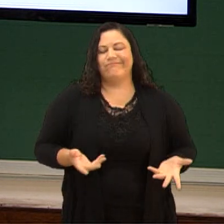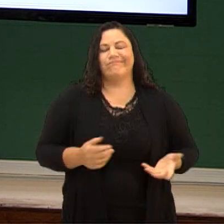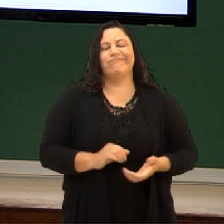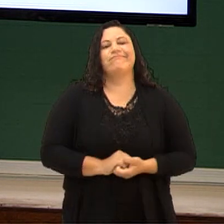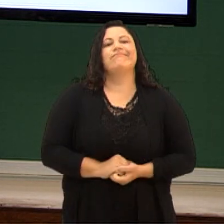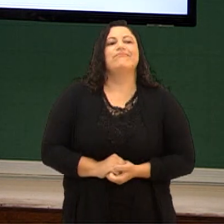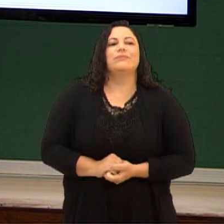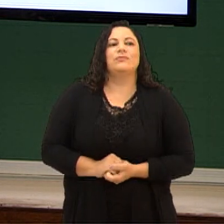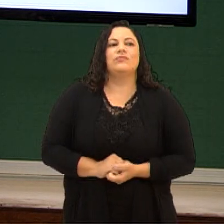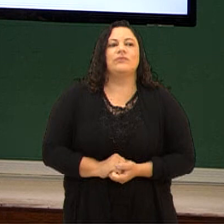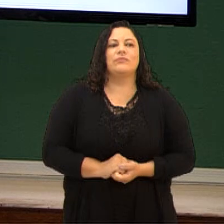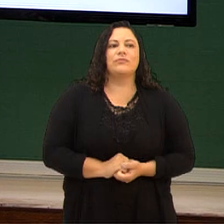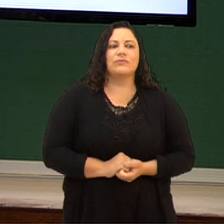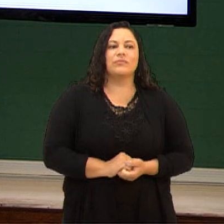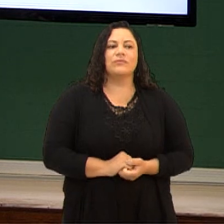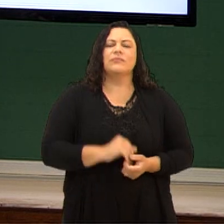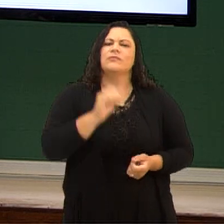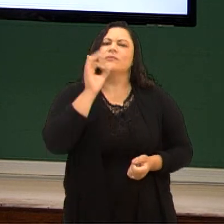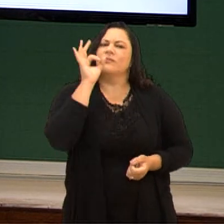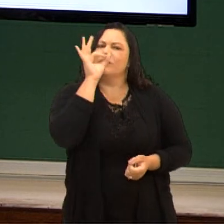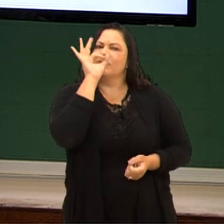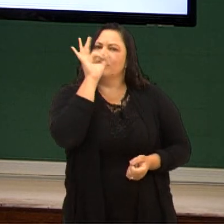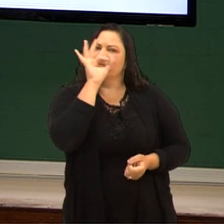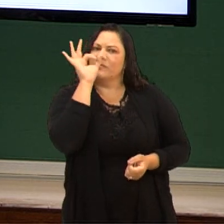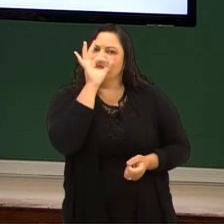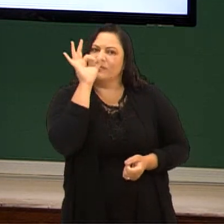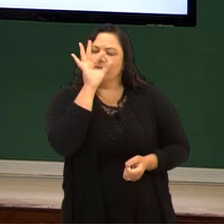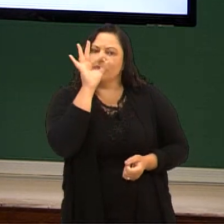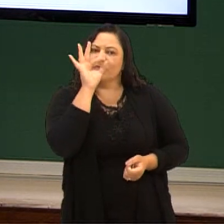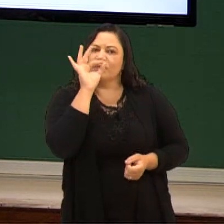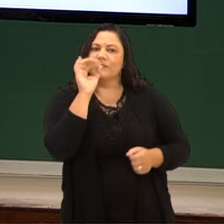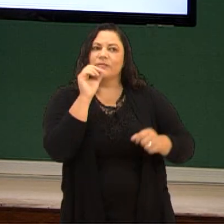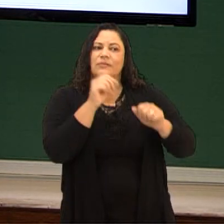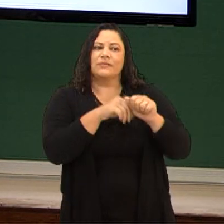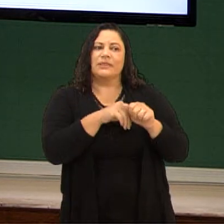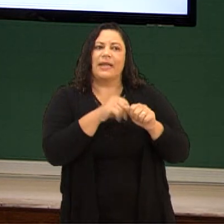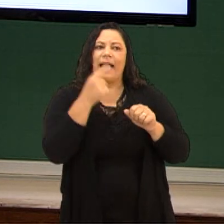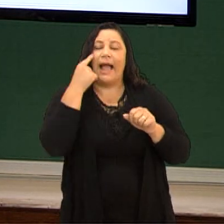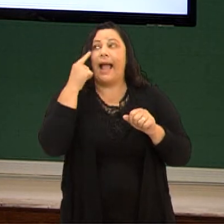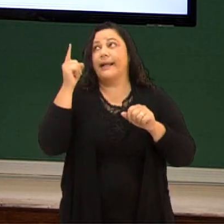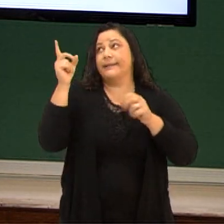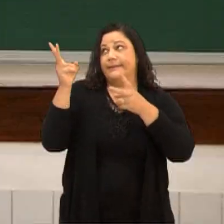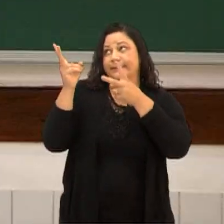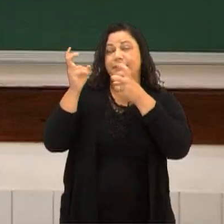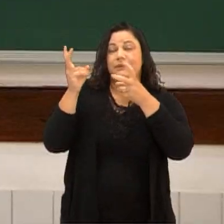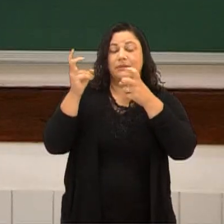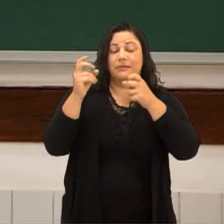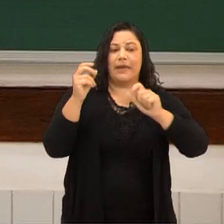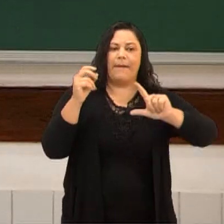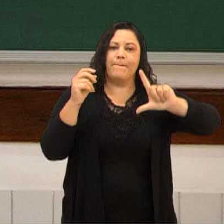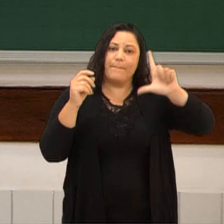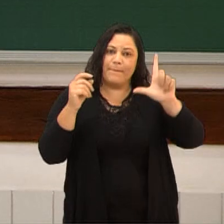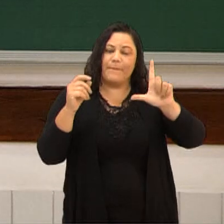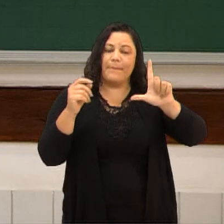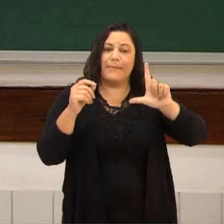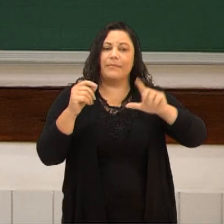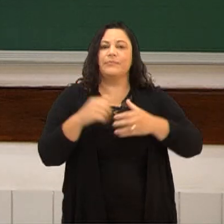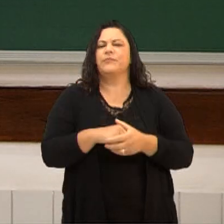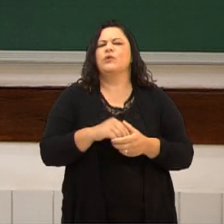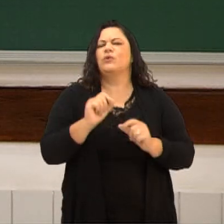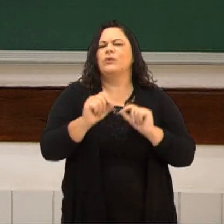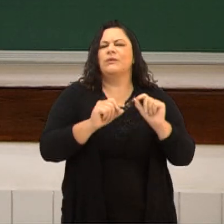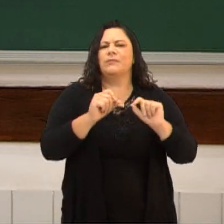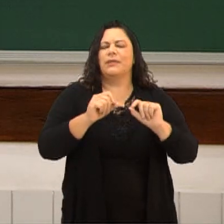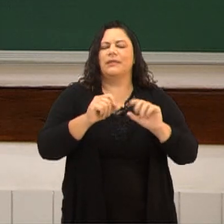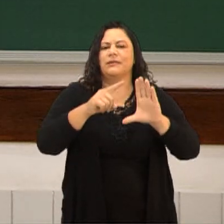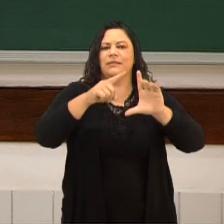Menor. Esse que está aqui em verde, ele é um ângulo maior que 90 graus. mas maior que 90 graus. Qual que é o nosso